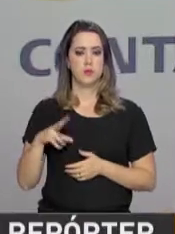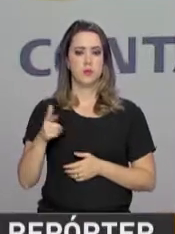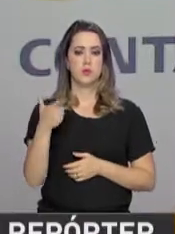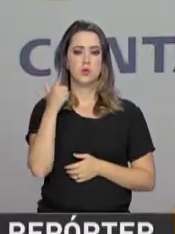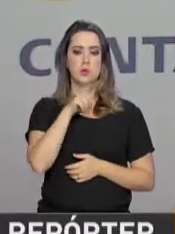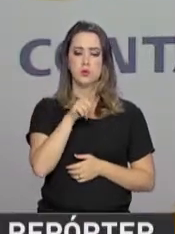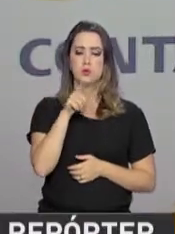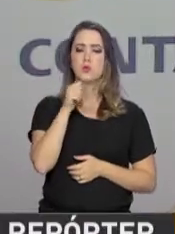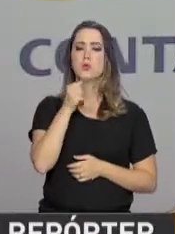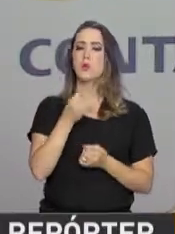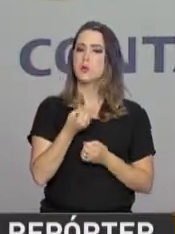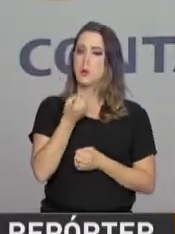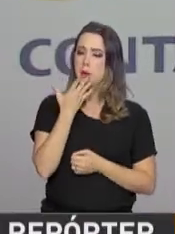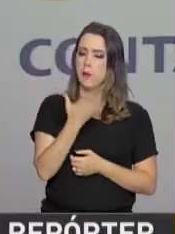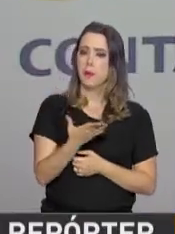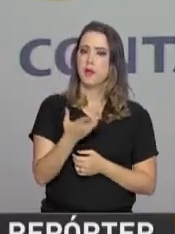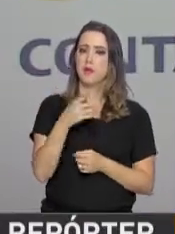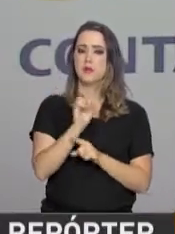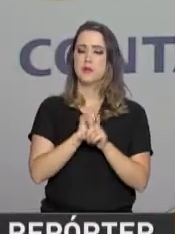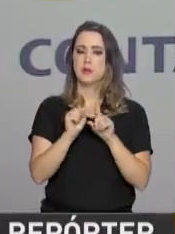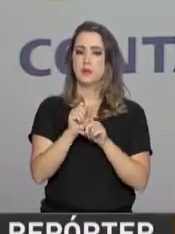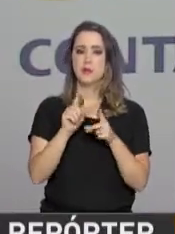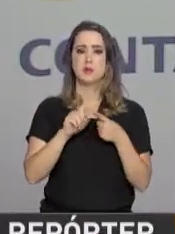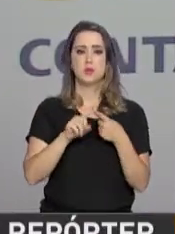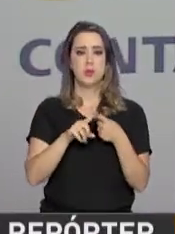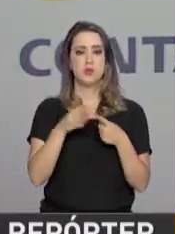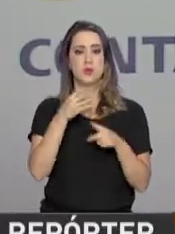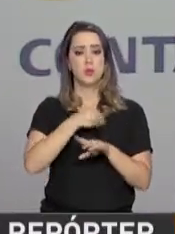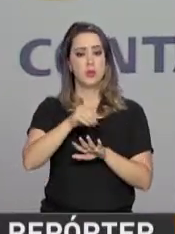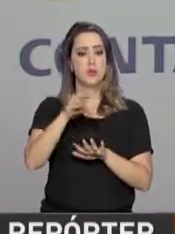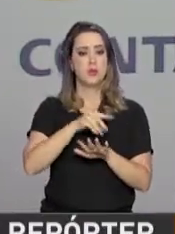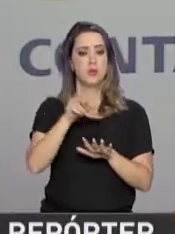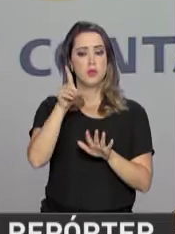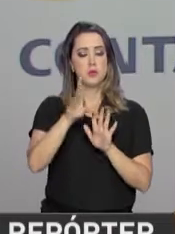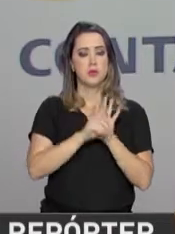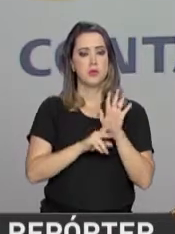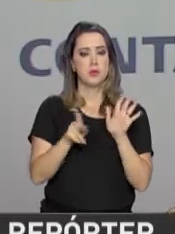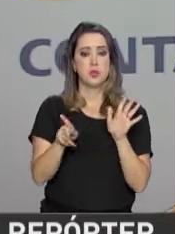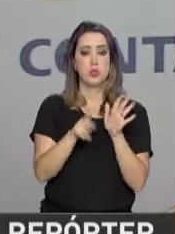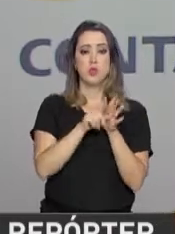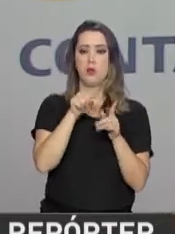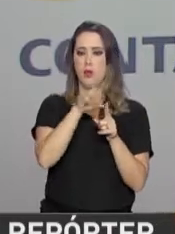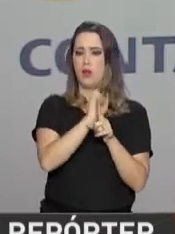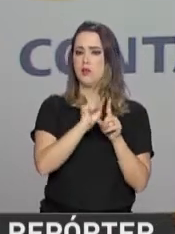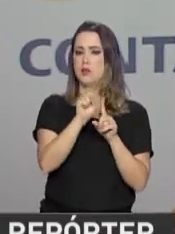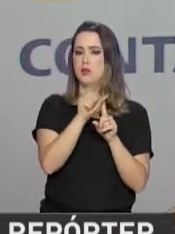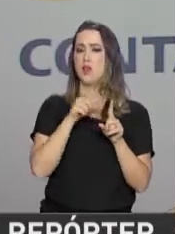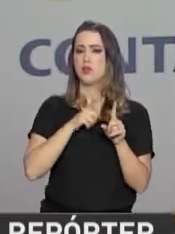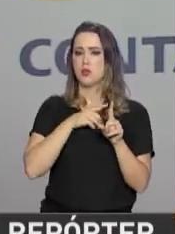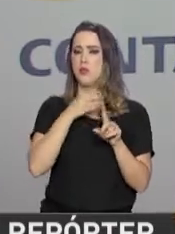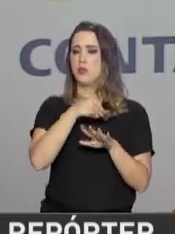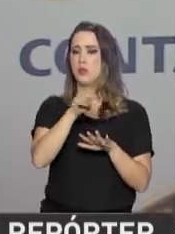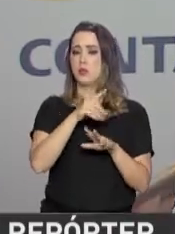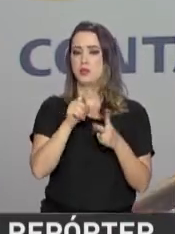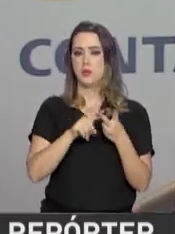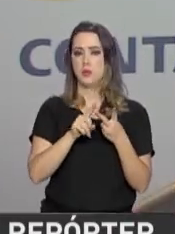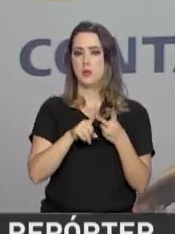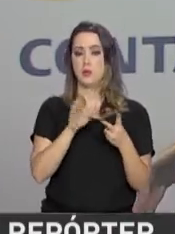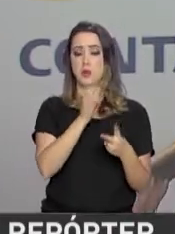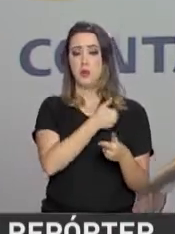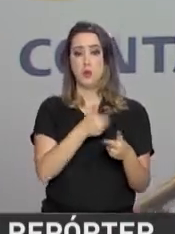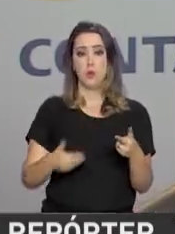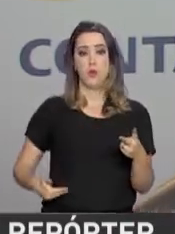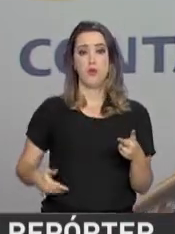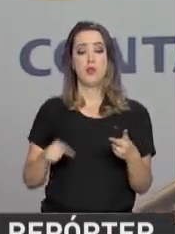com a transparência. Ganha a sociedade porque tem acesso à informação que é direito dela ter. Ganha o Estado porque ele acaba tendo